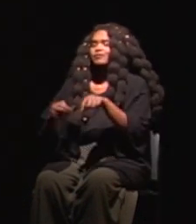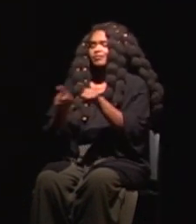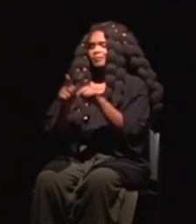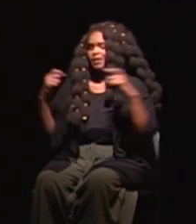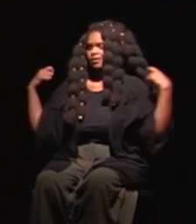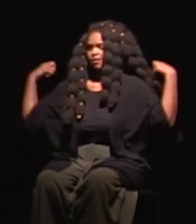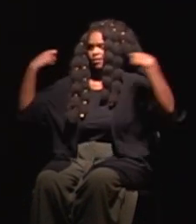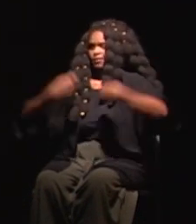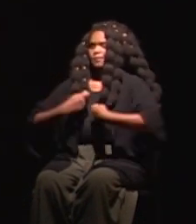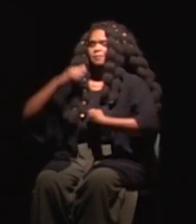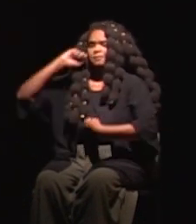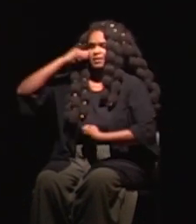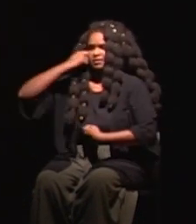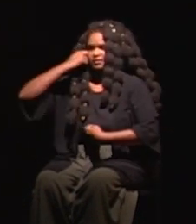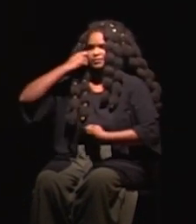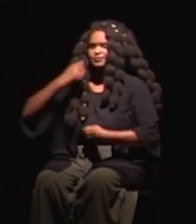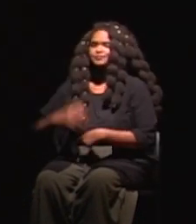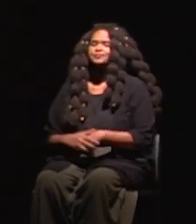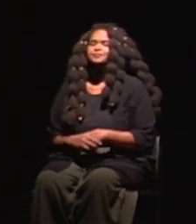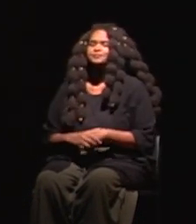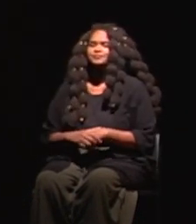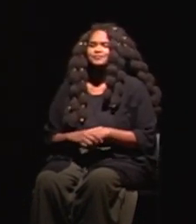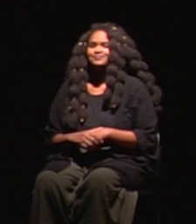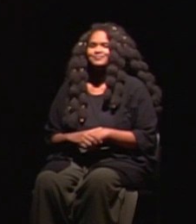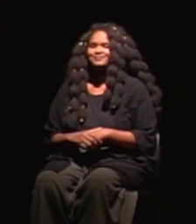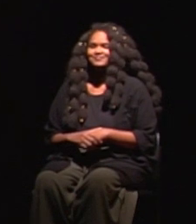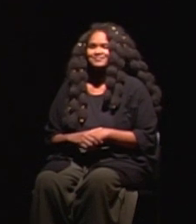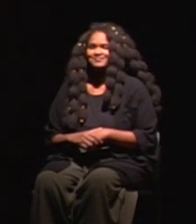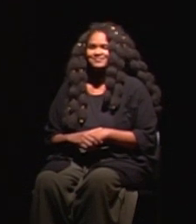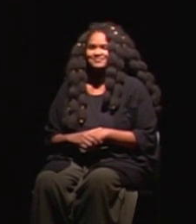cima. Tá bom?